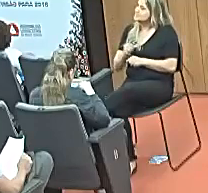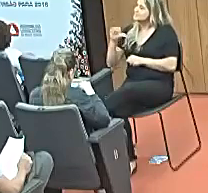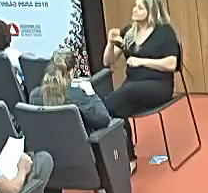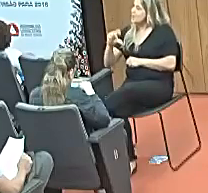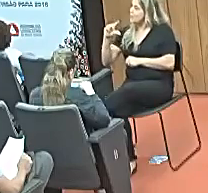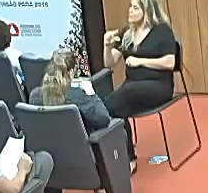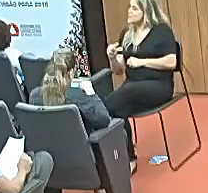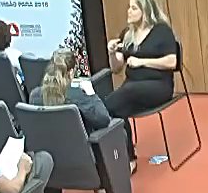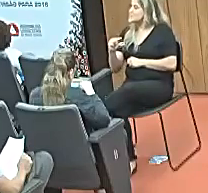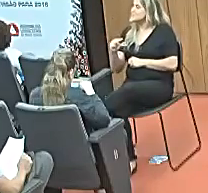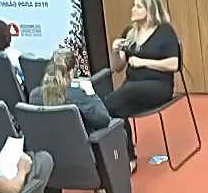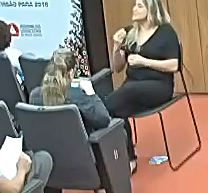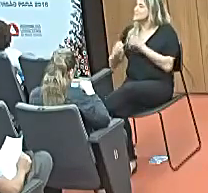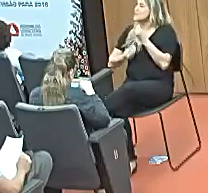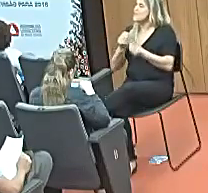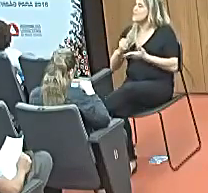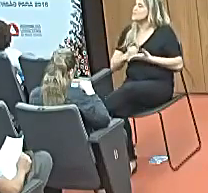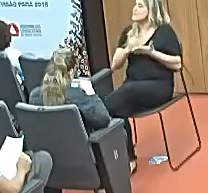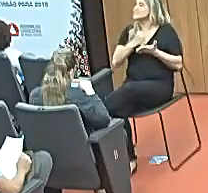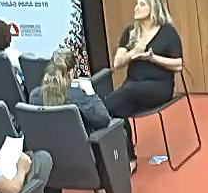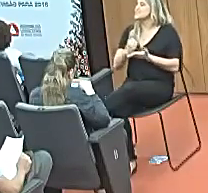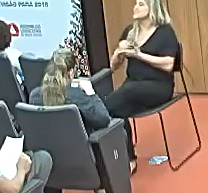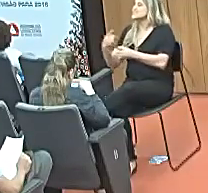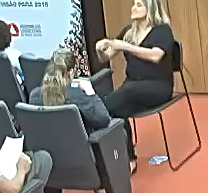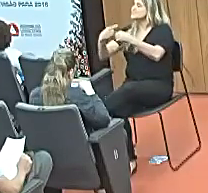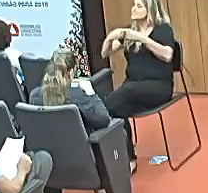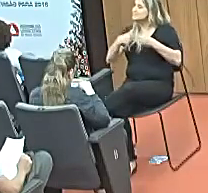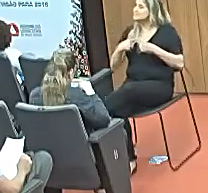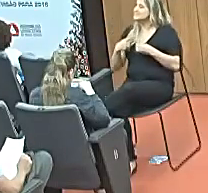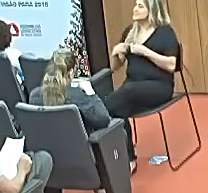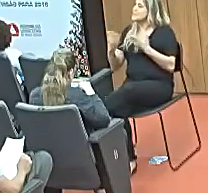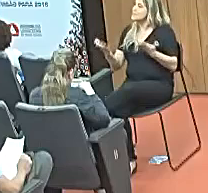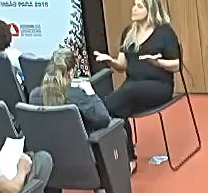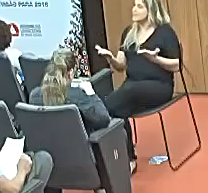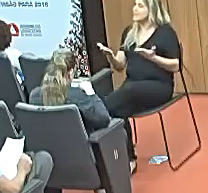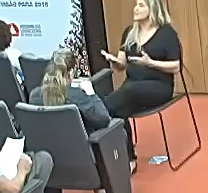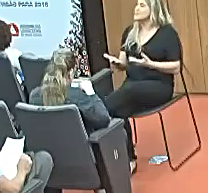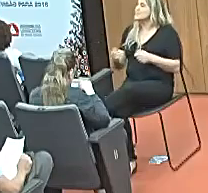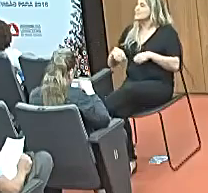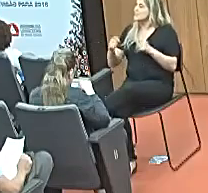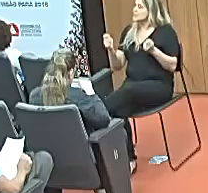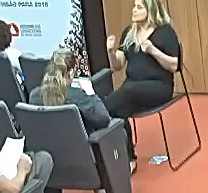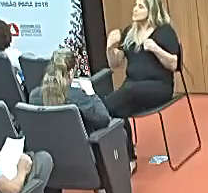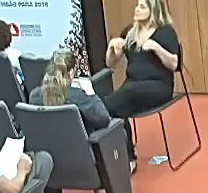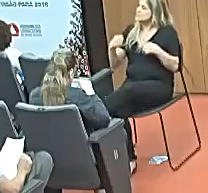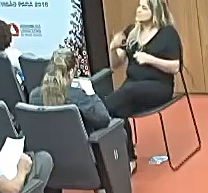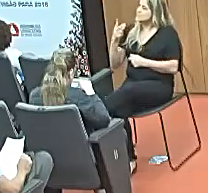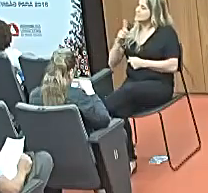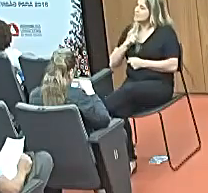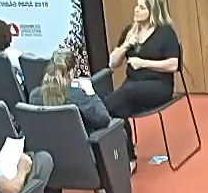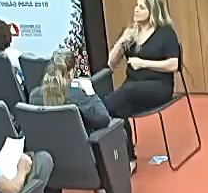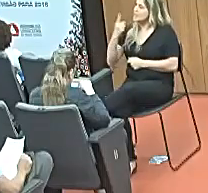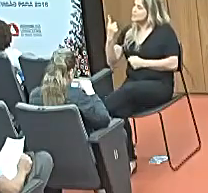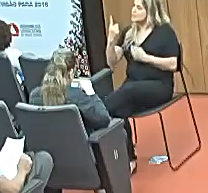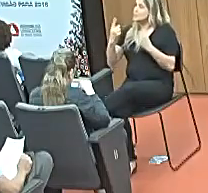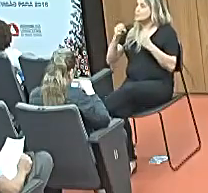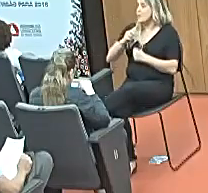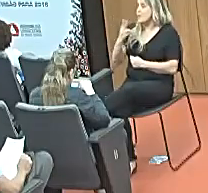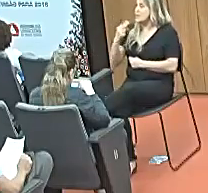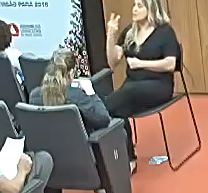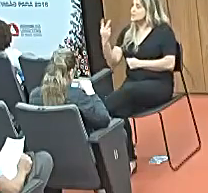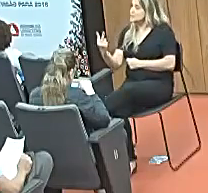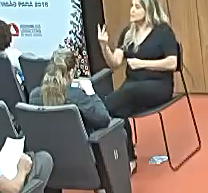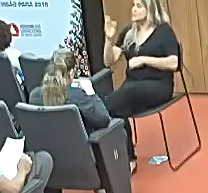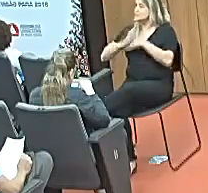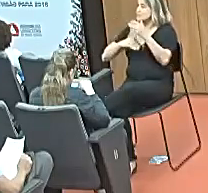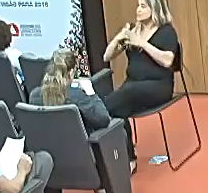mineiros que foi proposta uma alteração para que pelo menos haja um ou dois profissionais capacitados em cada município para